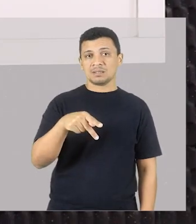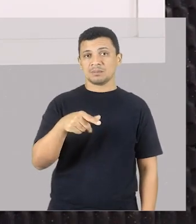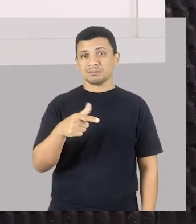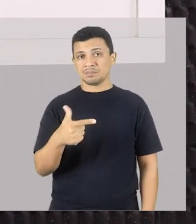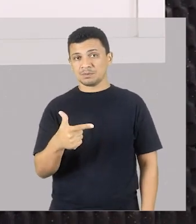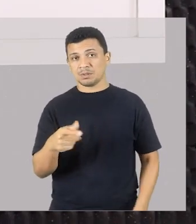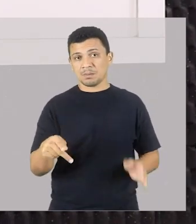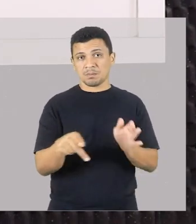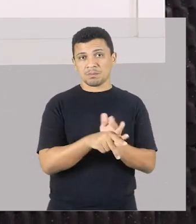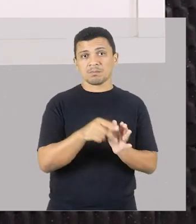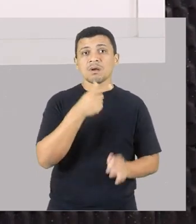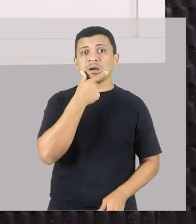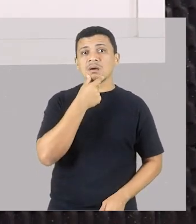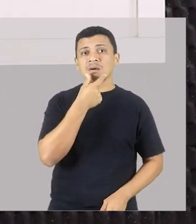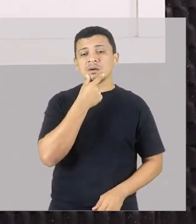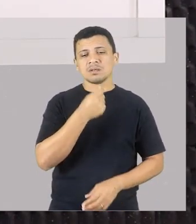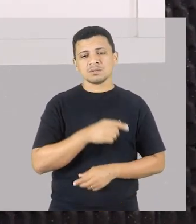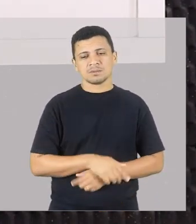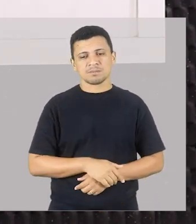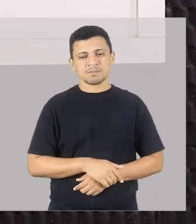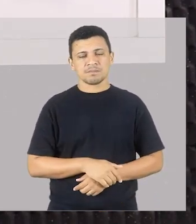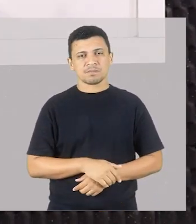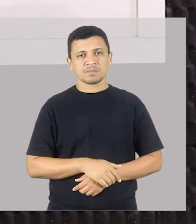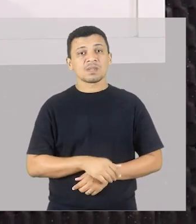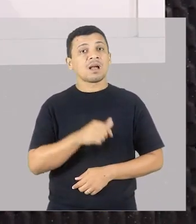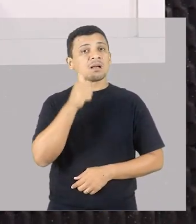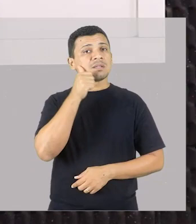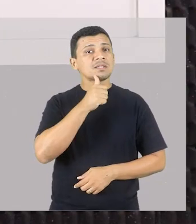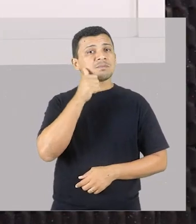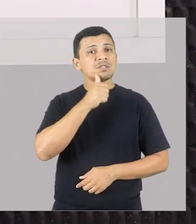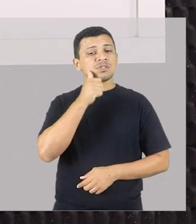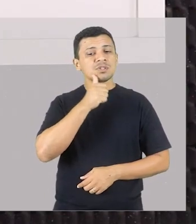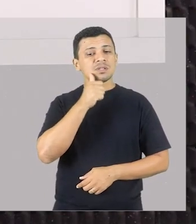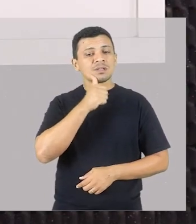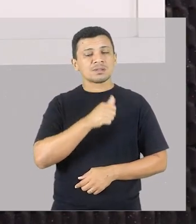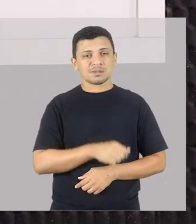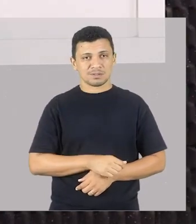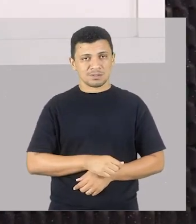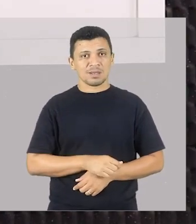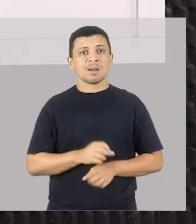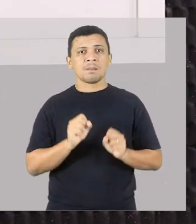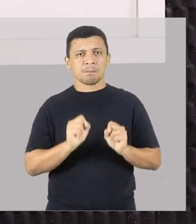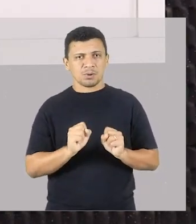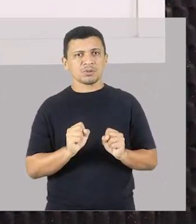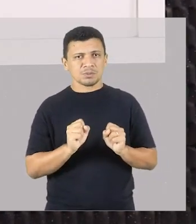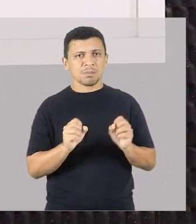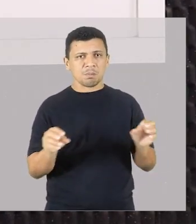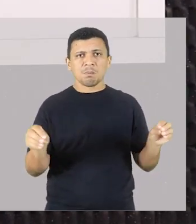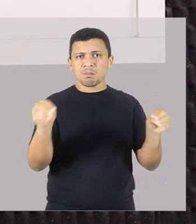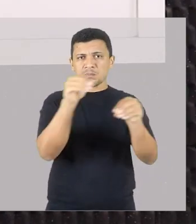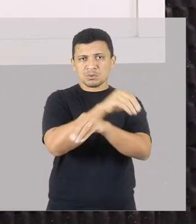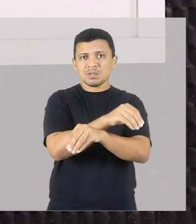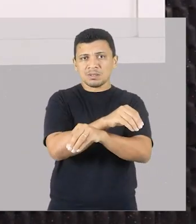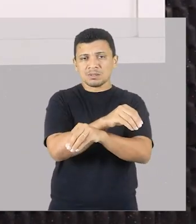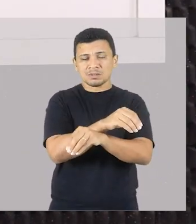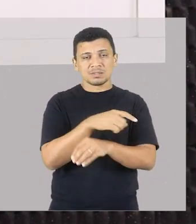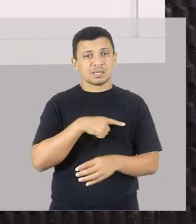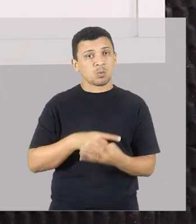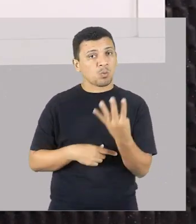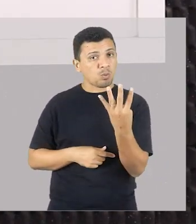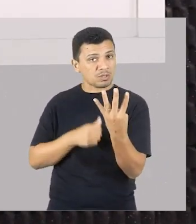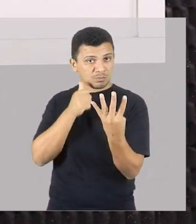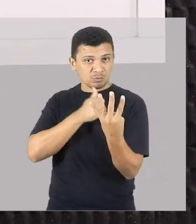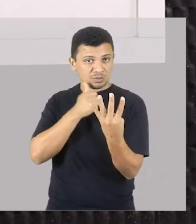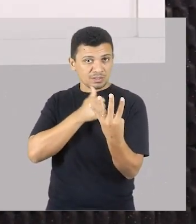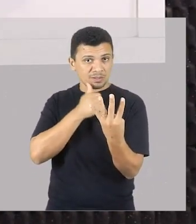dos rapazes, certo? Já as meninas vão permutar entre elas. Só que eu tenho 4 meninas,